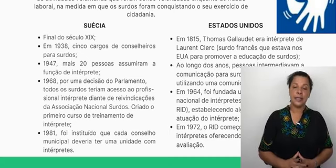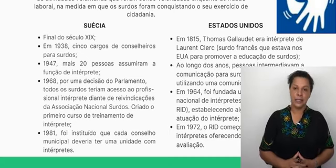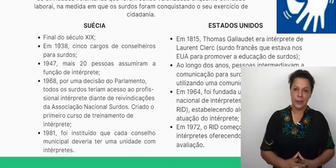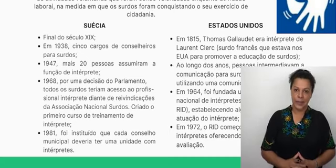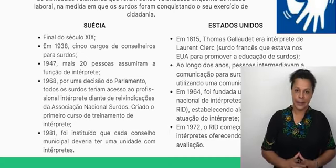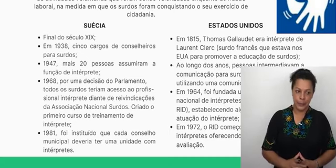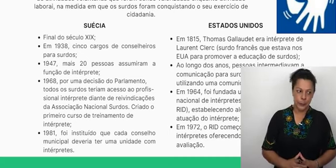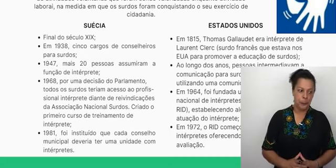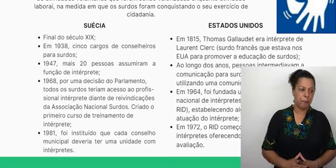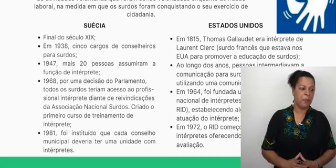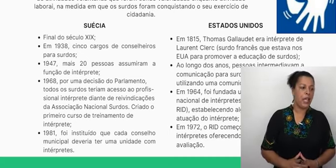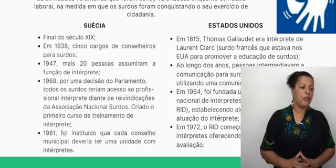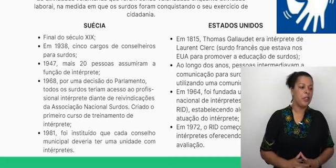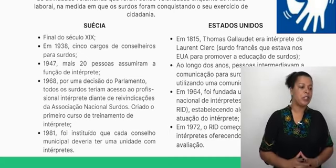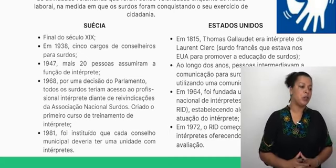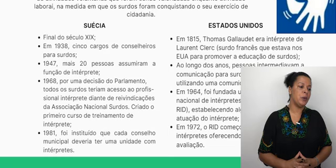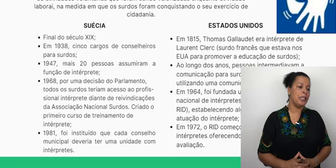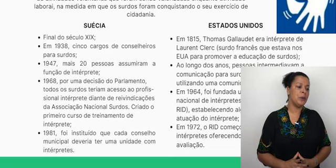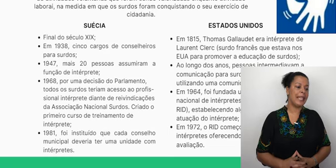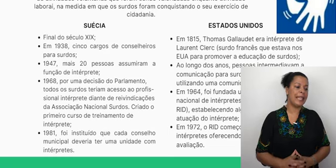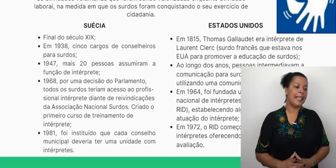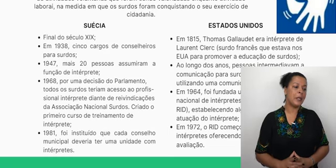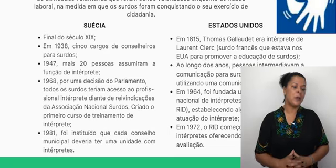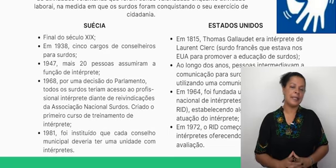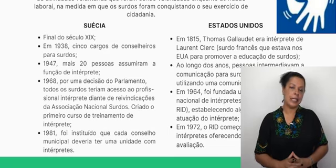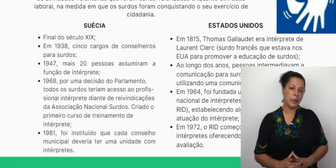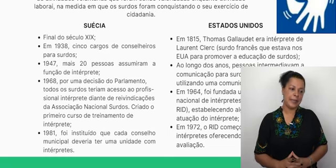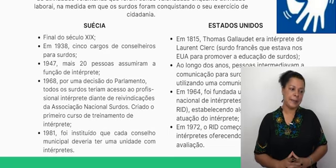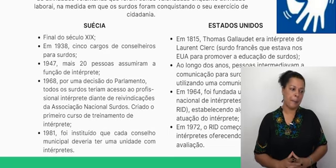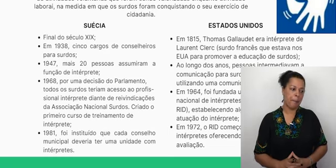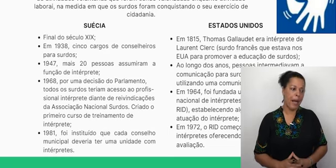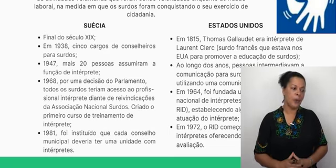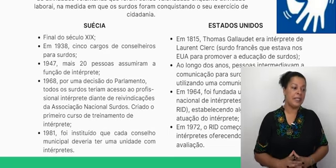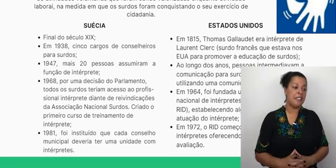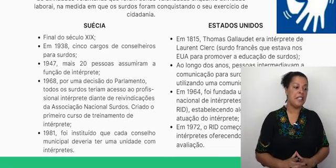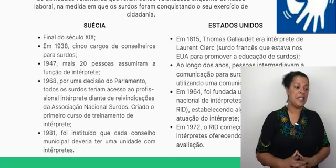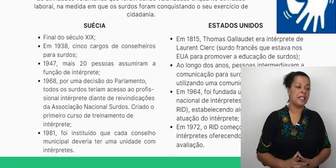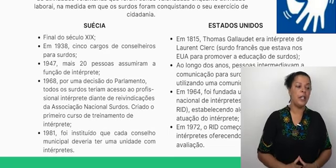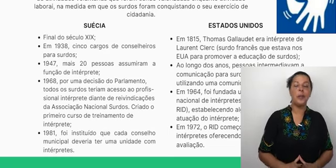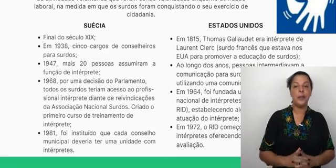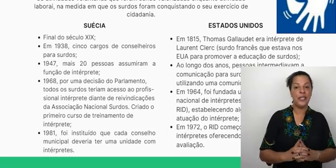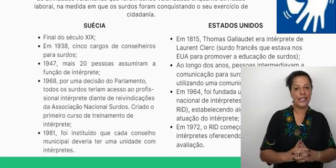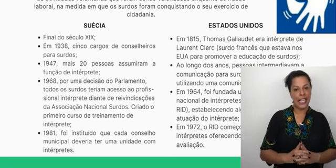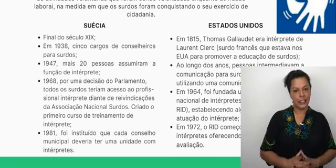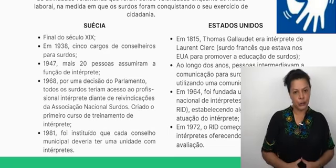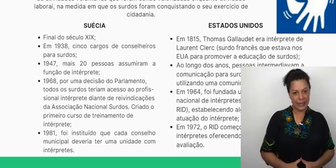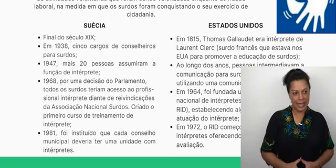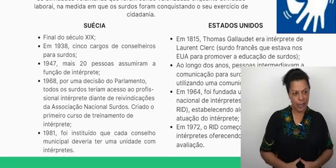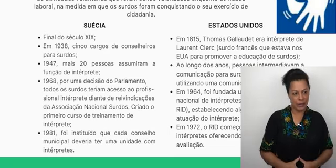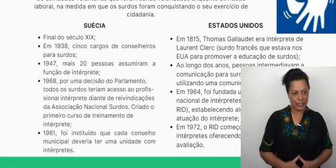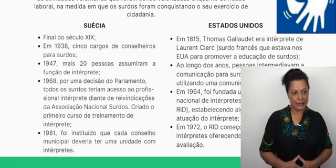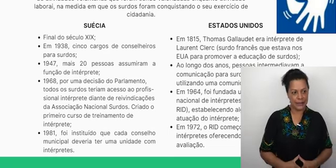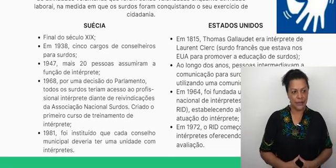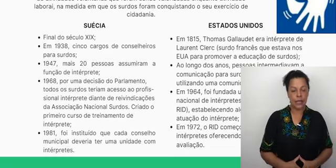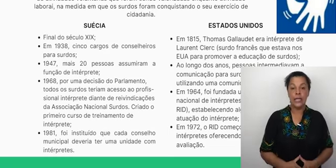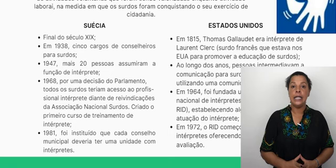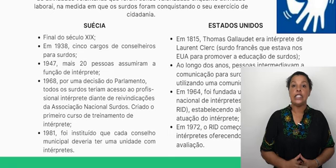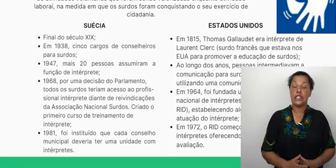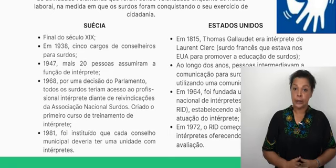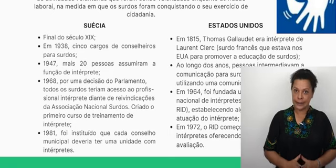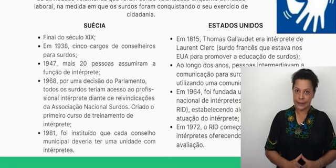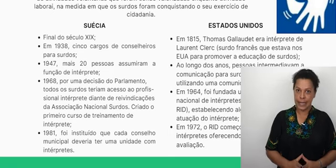Em 1981, foi instituído que cada conselho municipal deveria ter uma unidade com